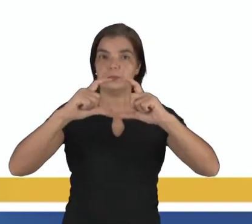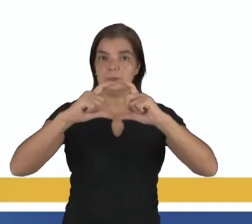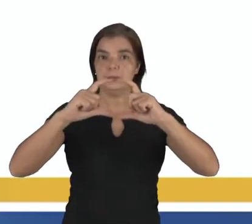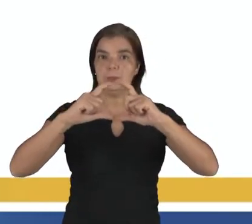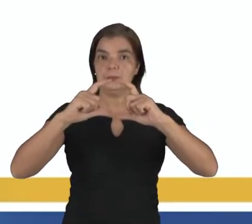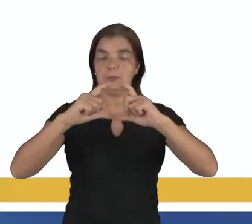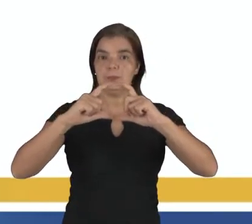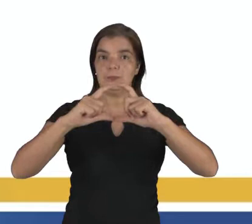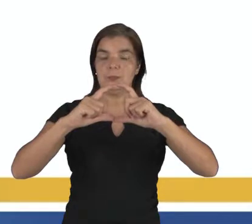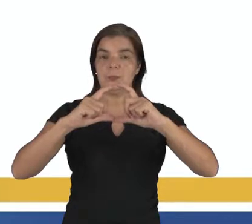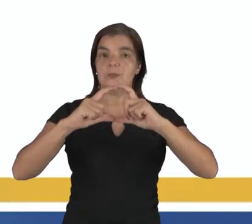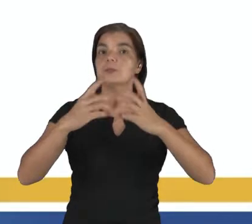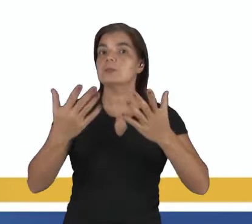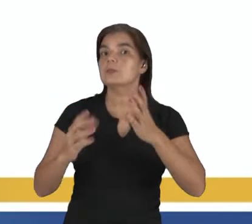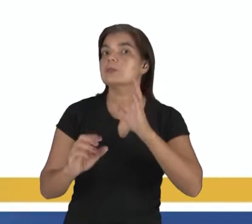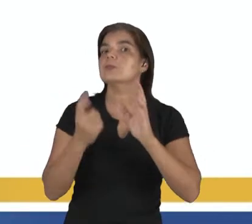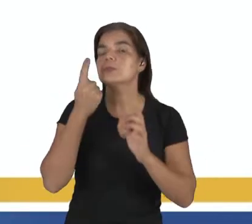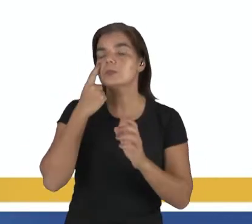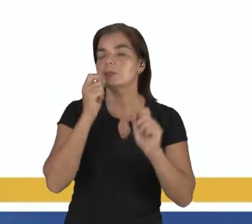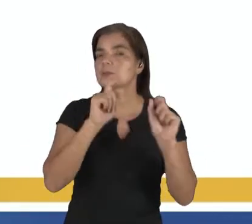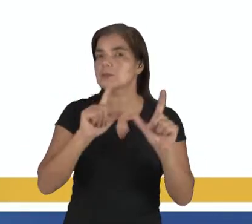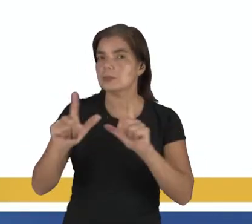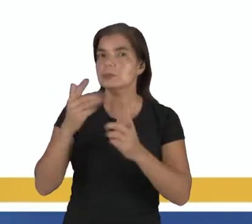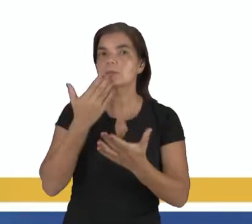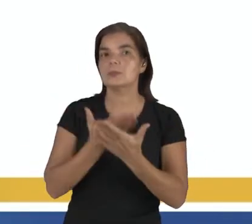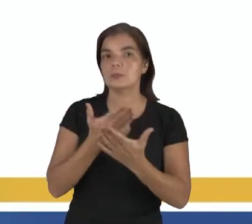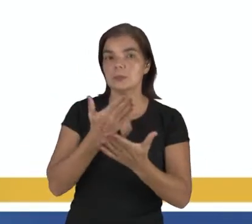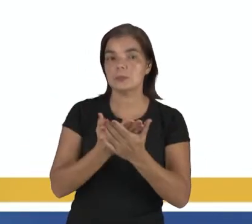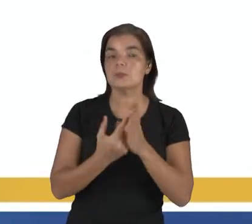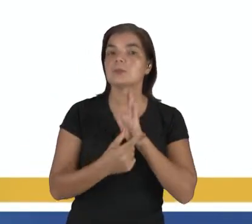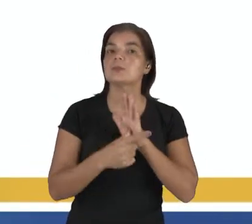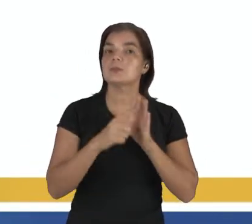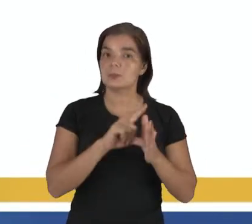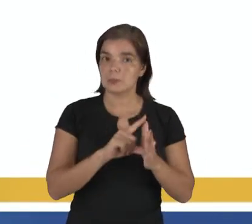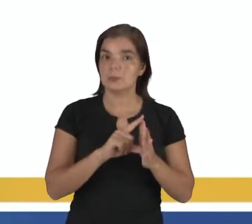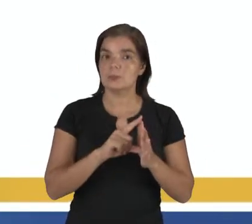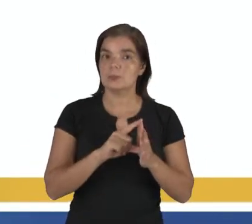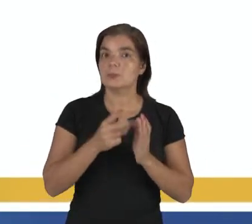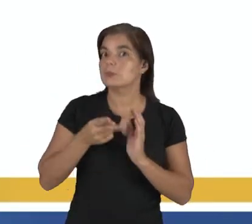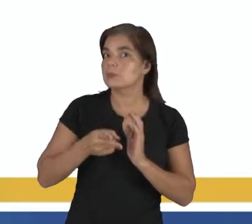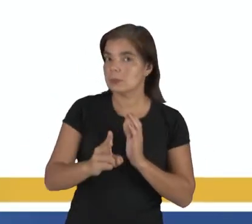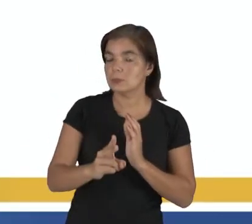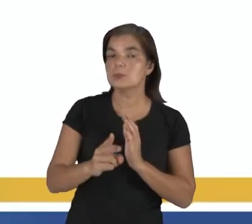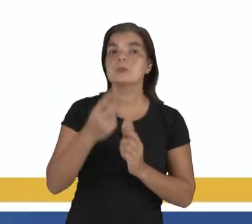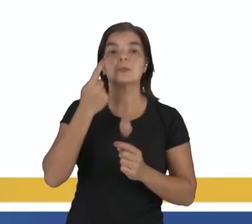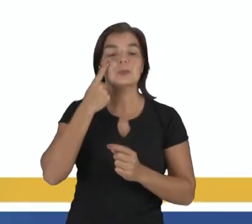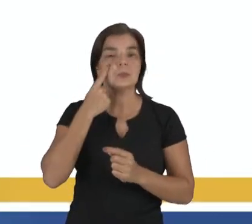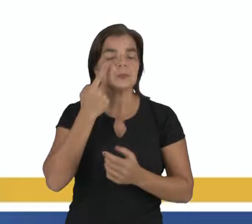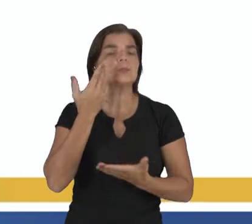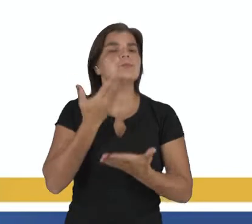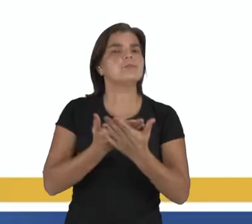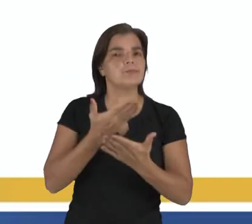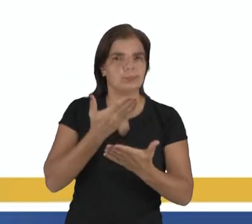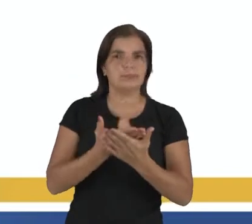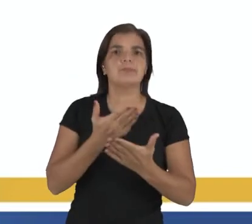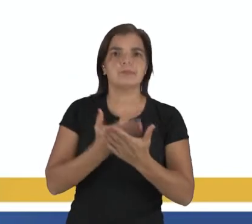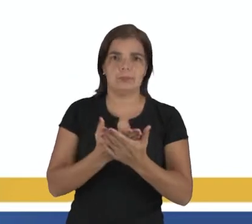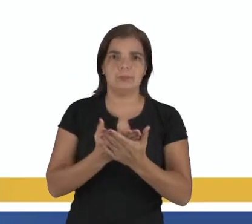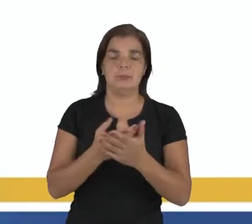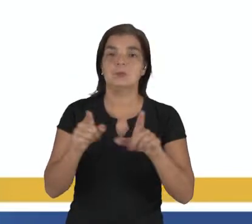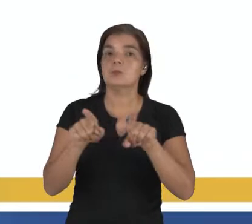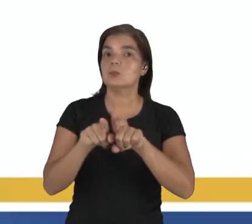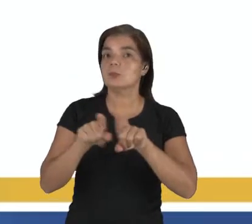tá? Vai acompanhando a aula anterior. Tudo bem? Que nós vamos trabalhar muito com